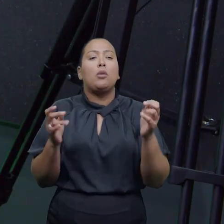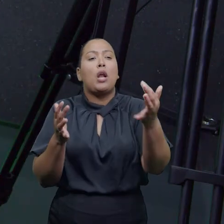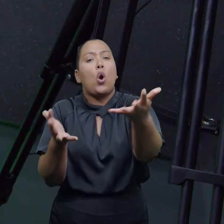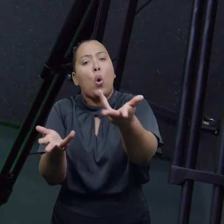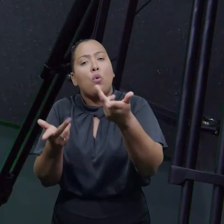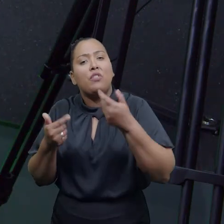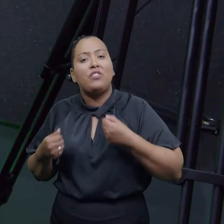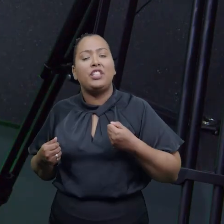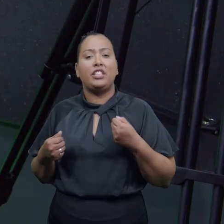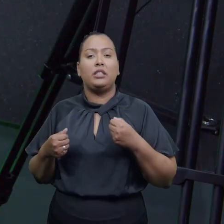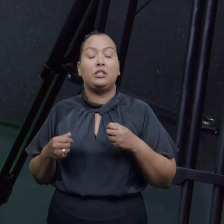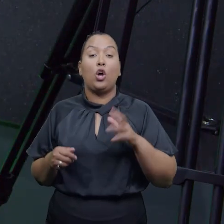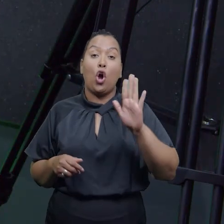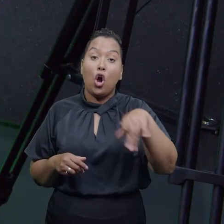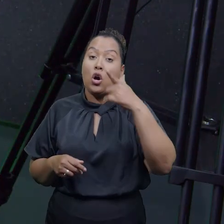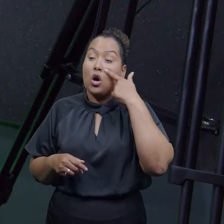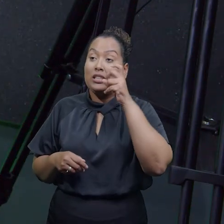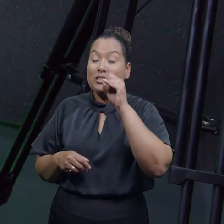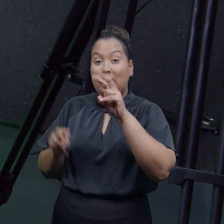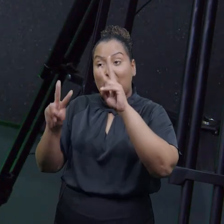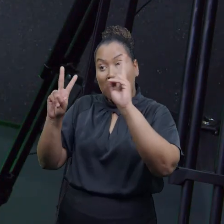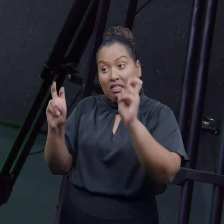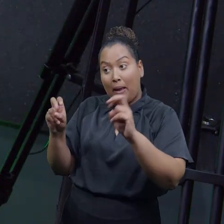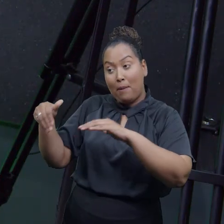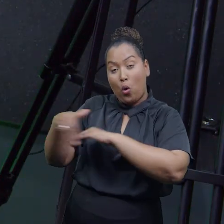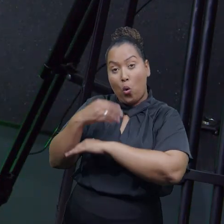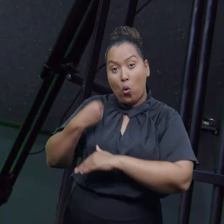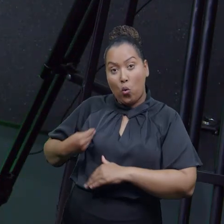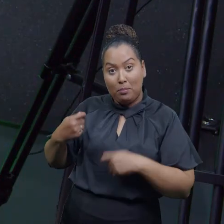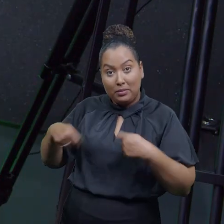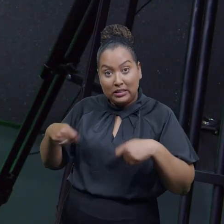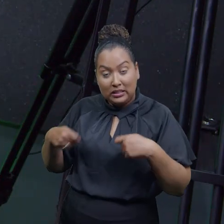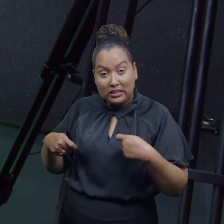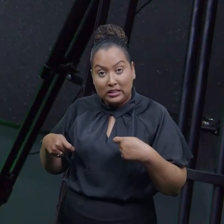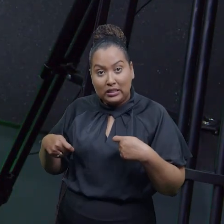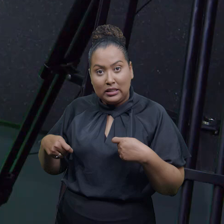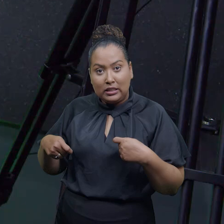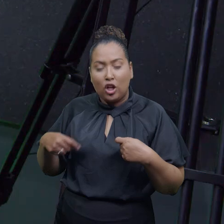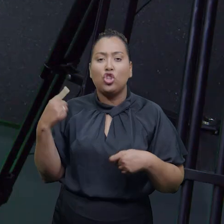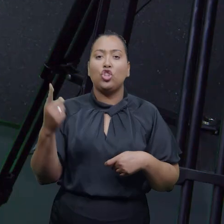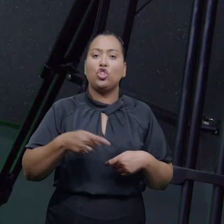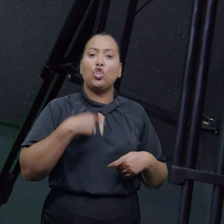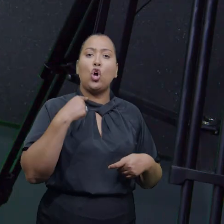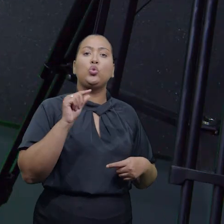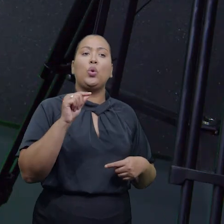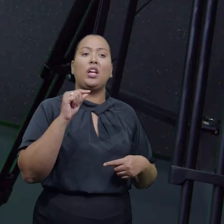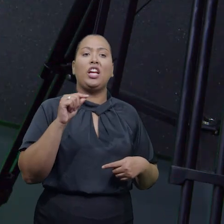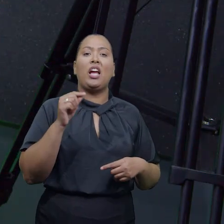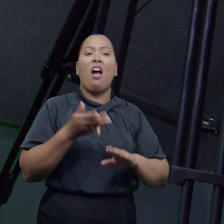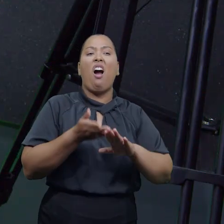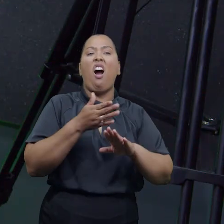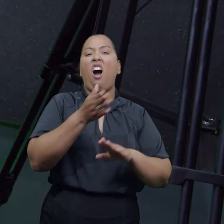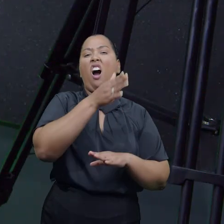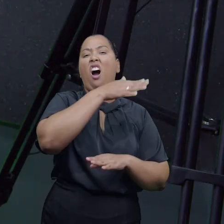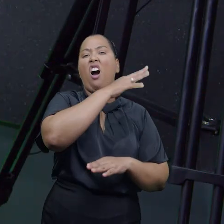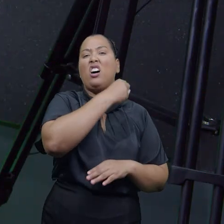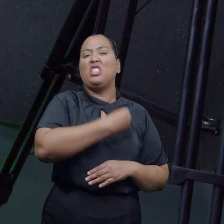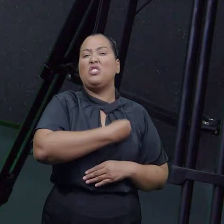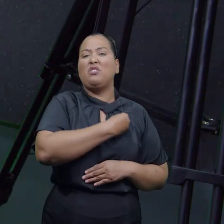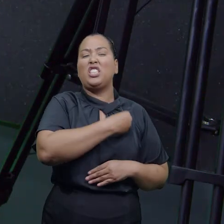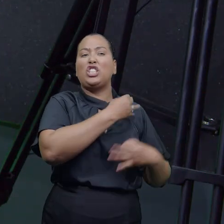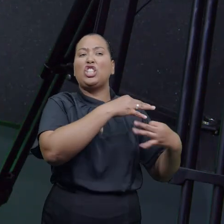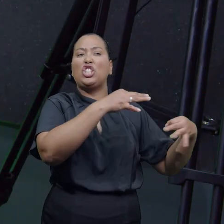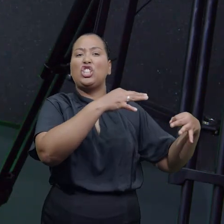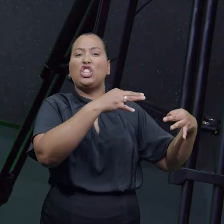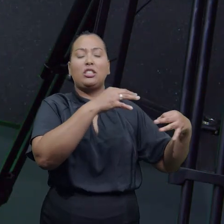convite, né, para que nós, quando formos lidar com esse tipo de assunto, a gente tem que se despir da arrogância das vidas que,